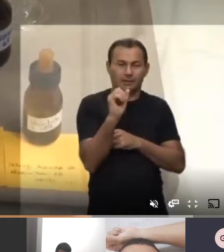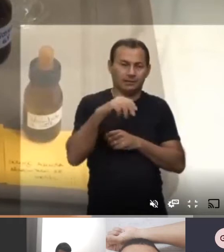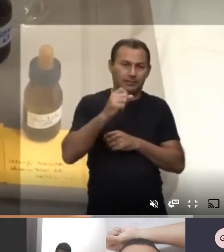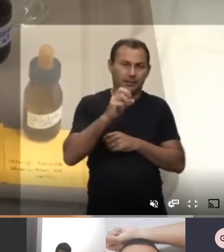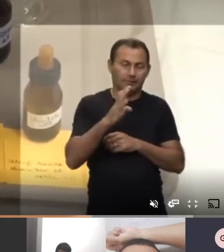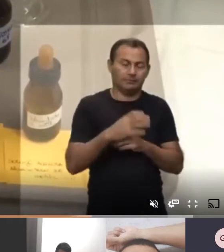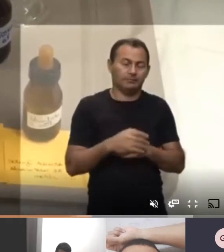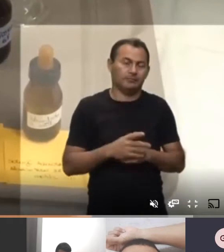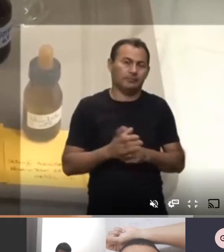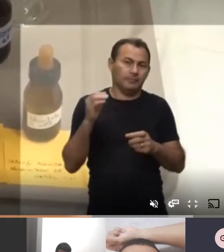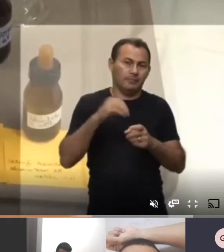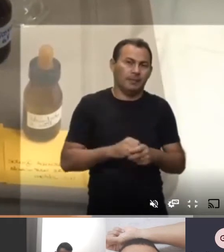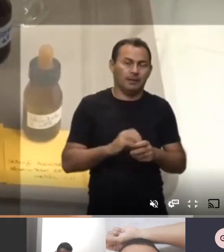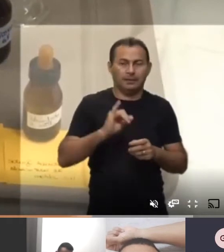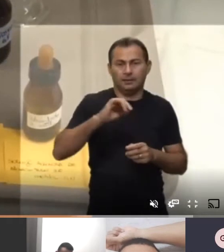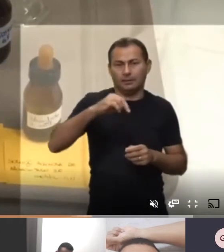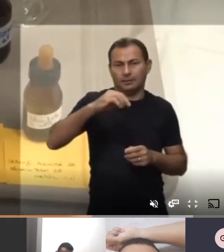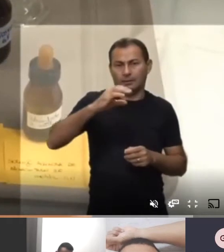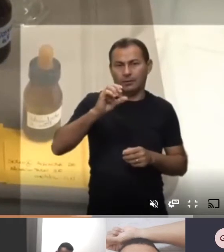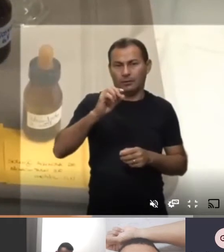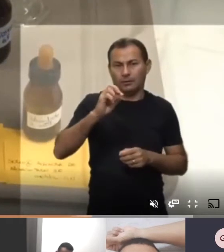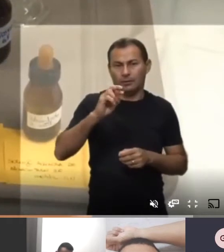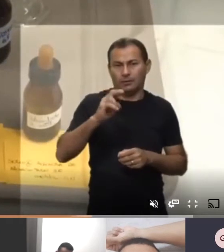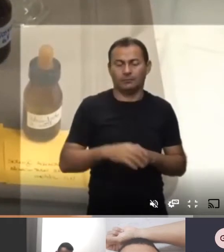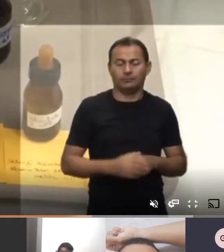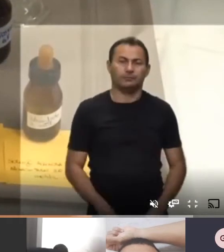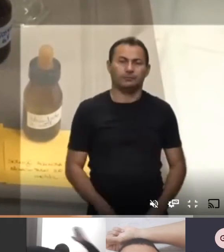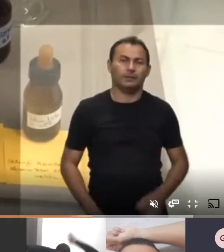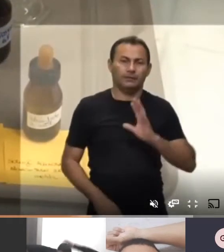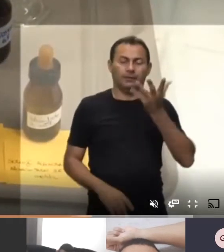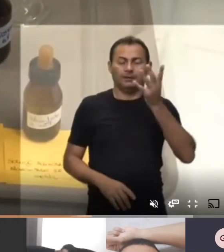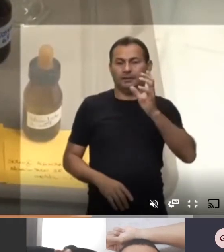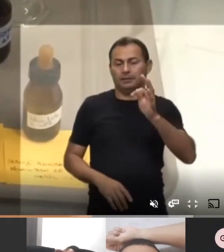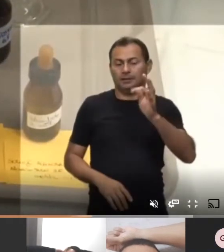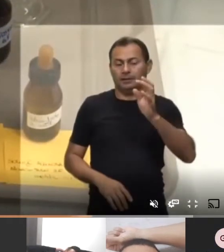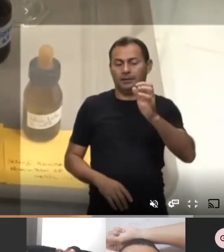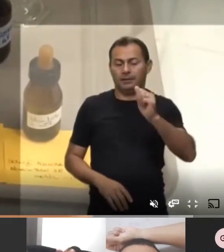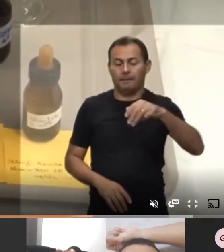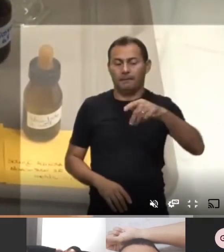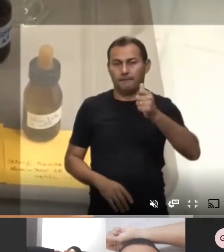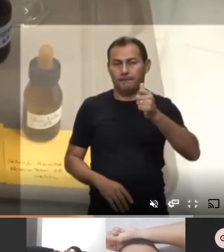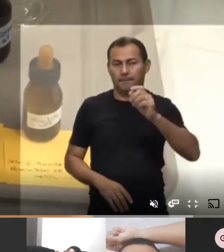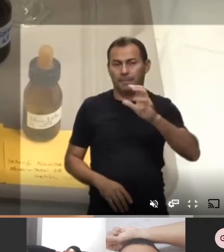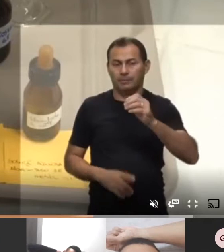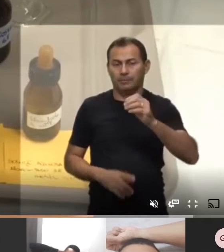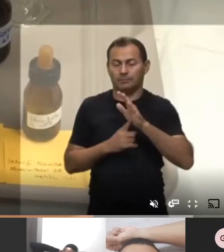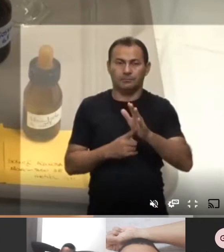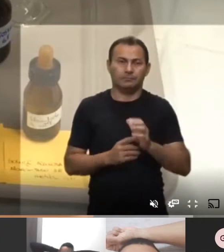Ó, mesmo a gente vendo um pouquinho, querendo mudar a cor,